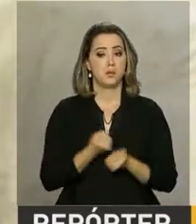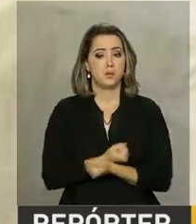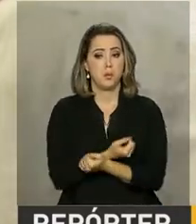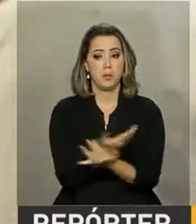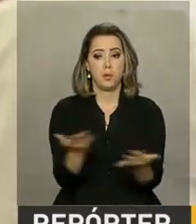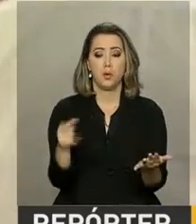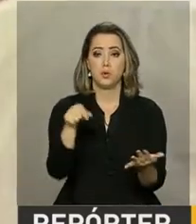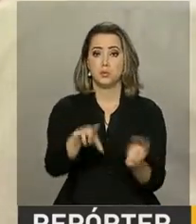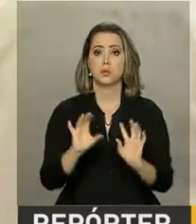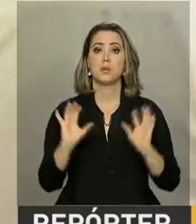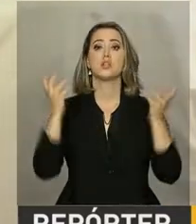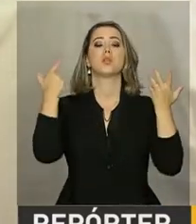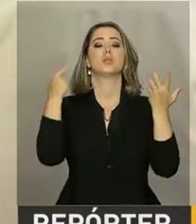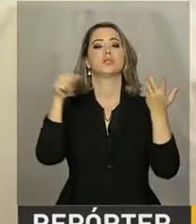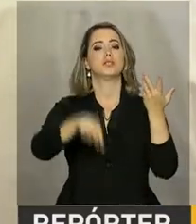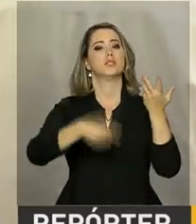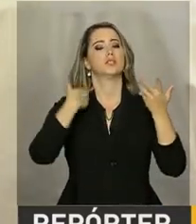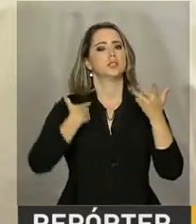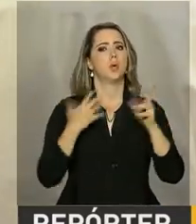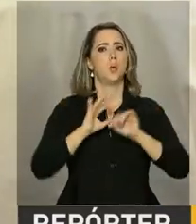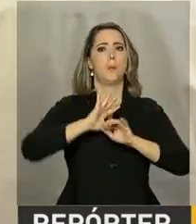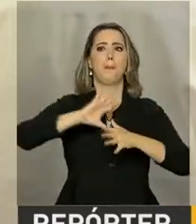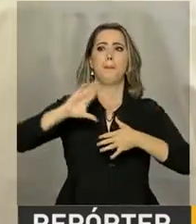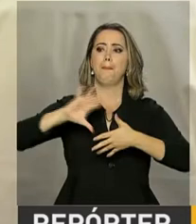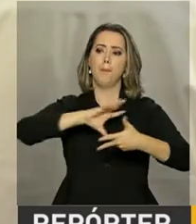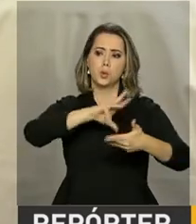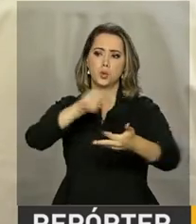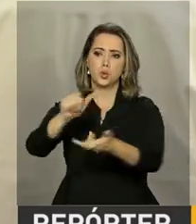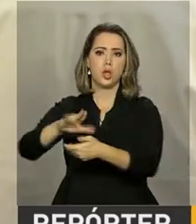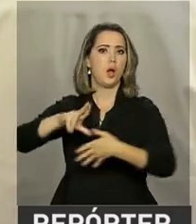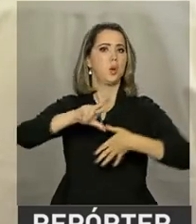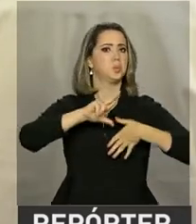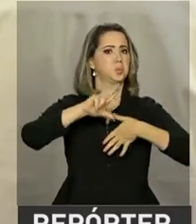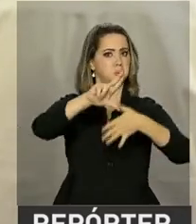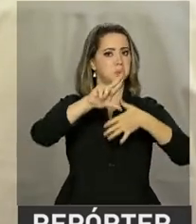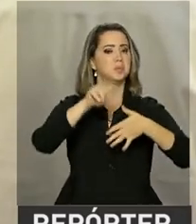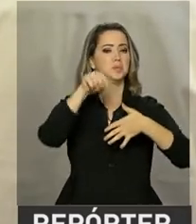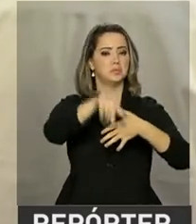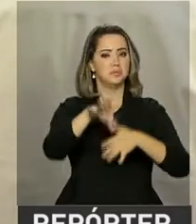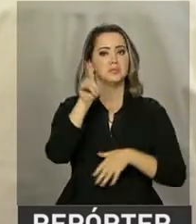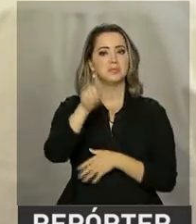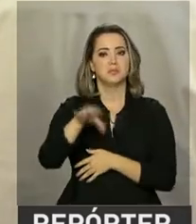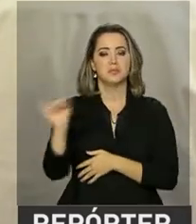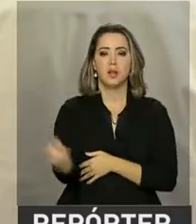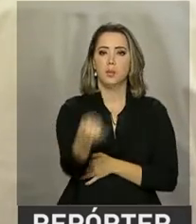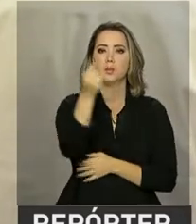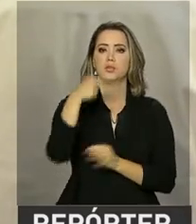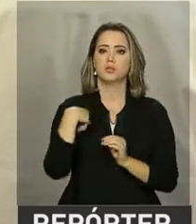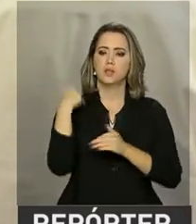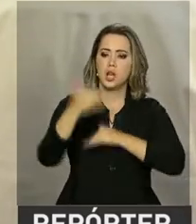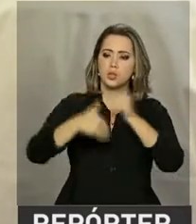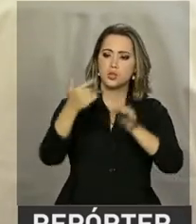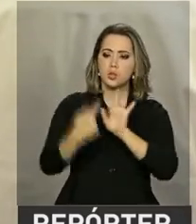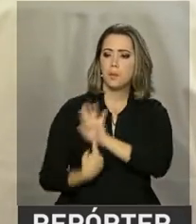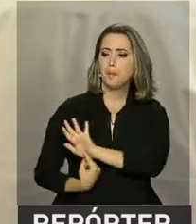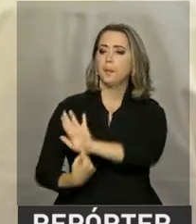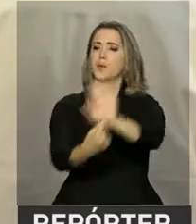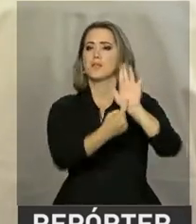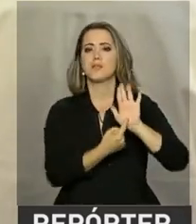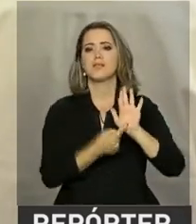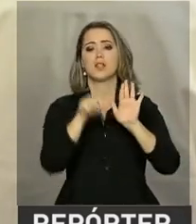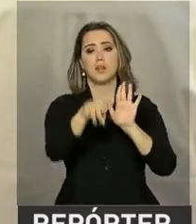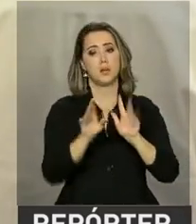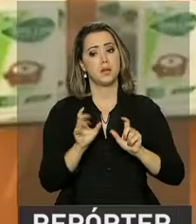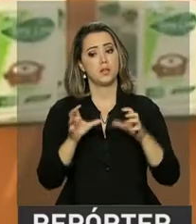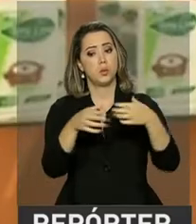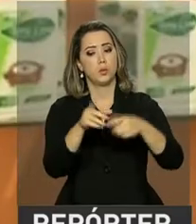em eventos como esse, nesse caso, um evento internacional, é uma oportunidade realmente de prospecção de negócios para